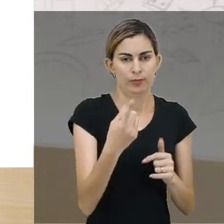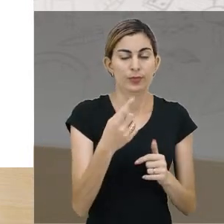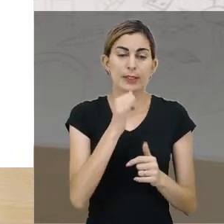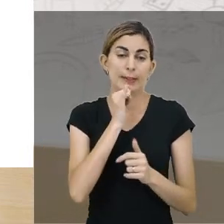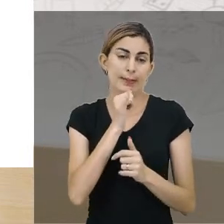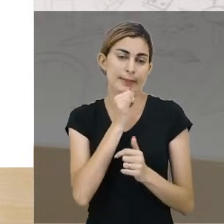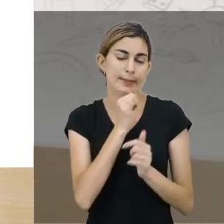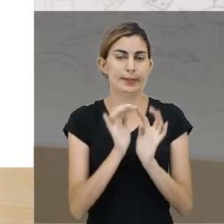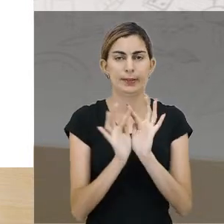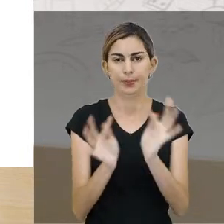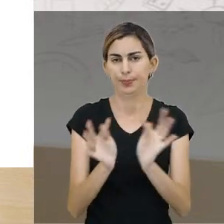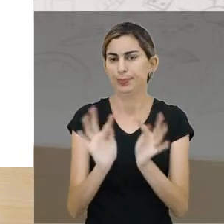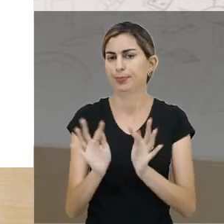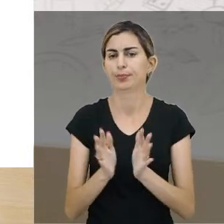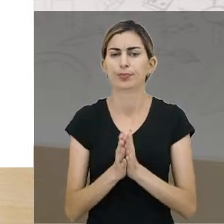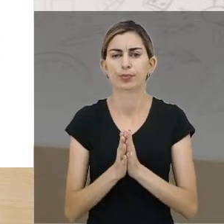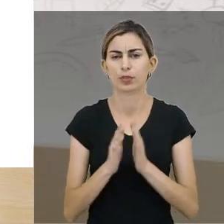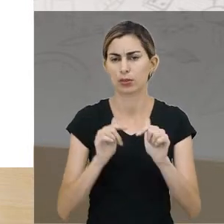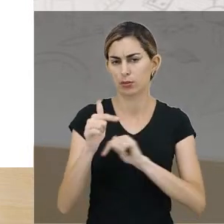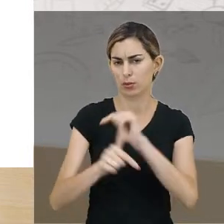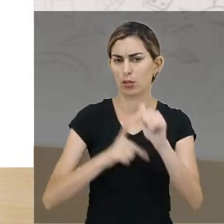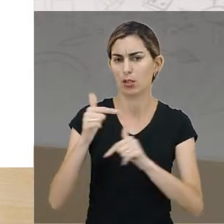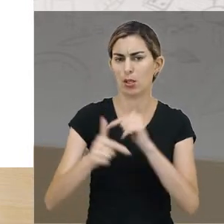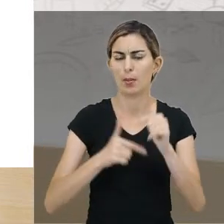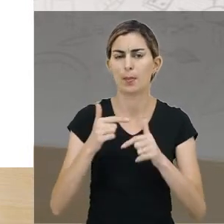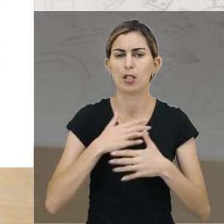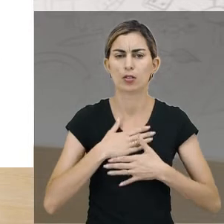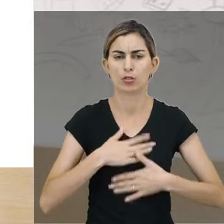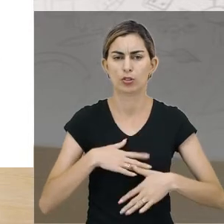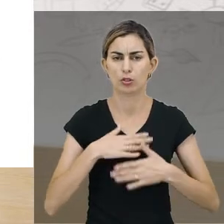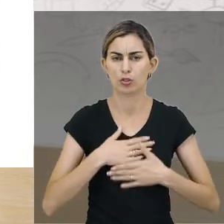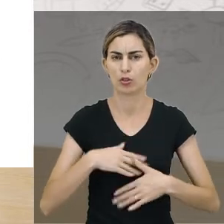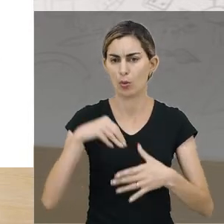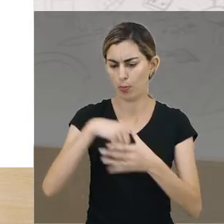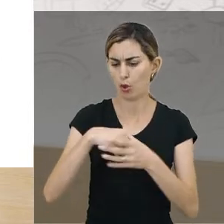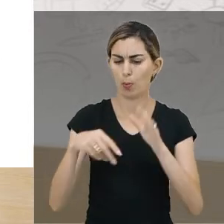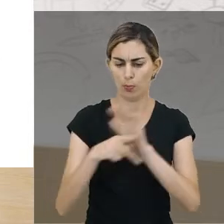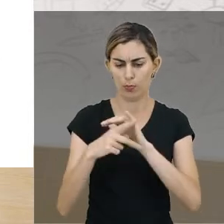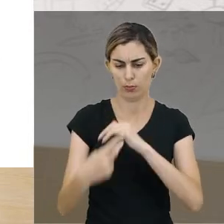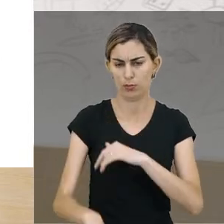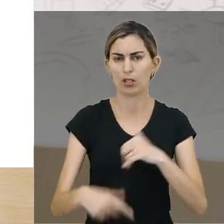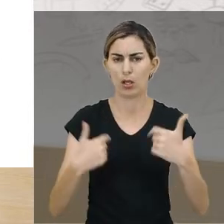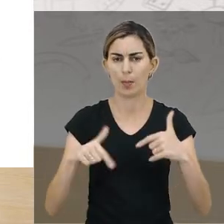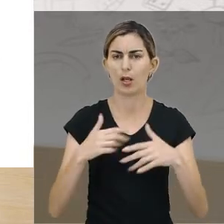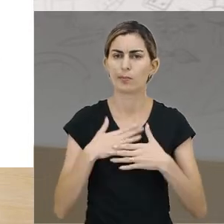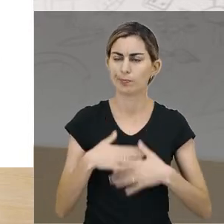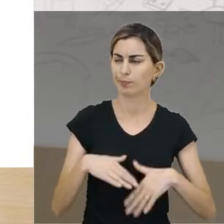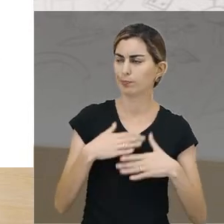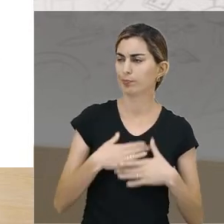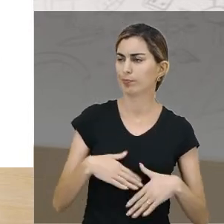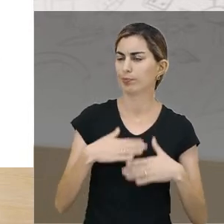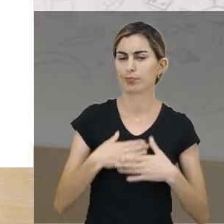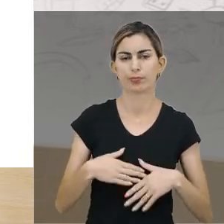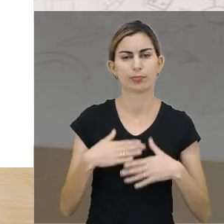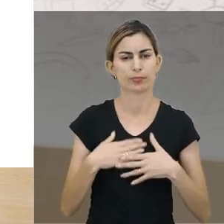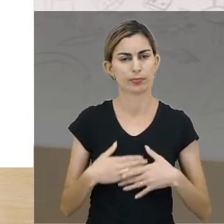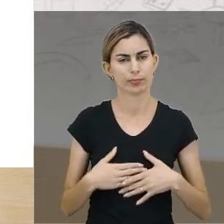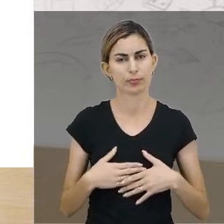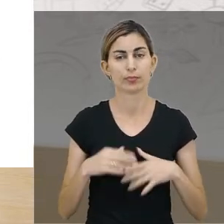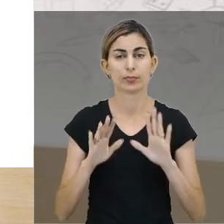vamos exemplificar com um trabalho com descanso no próprio ambiente laboral, no próprio ambiente de